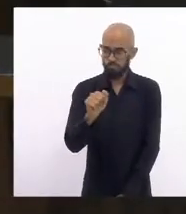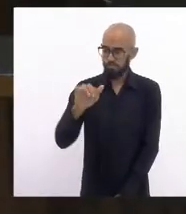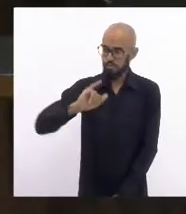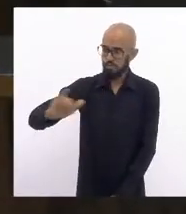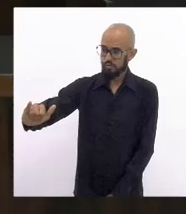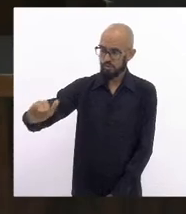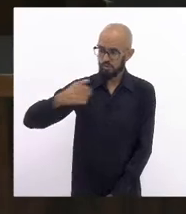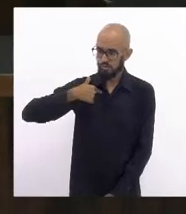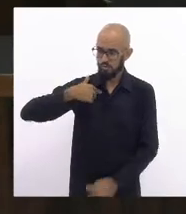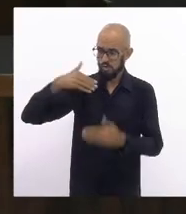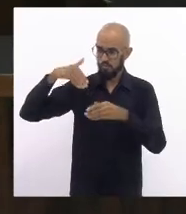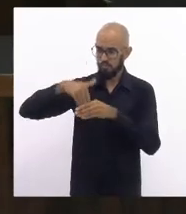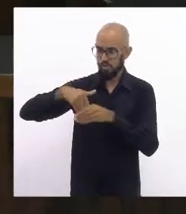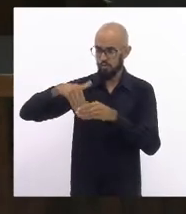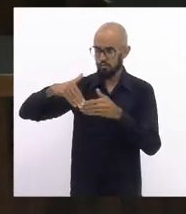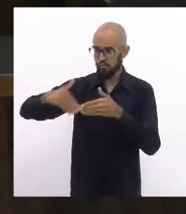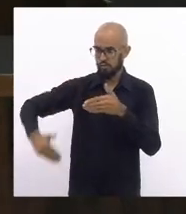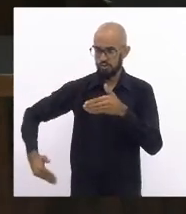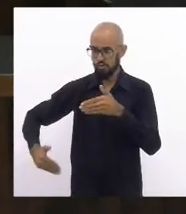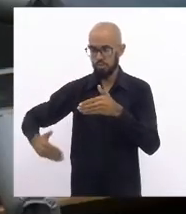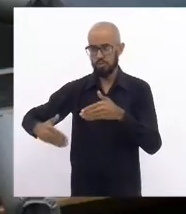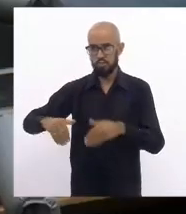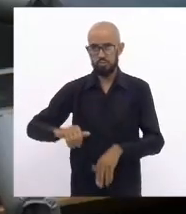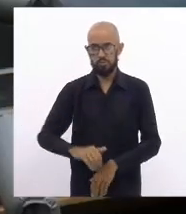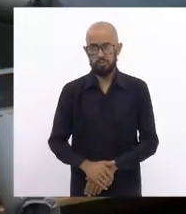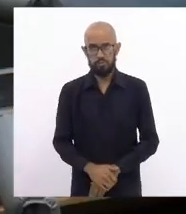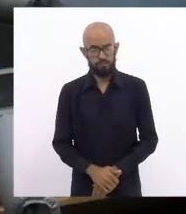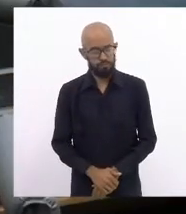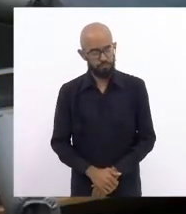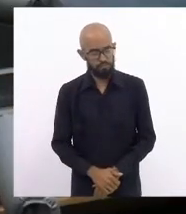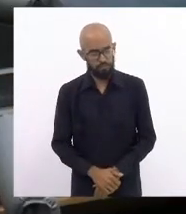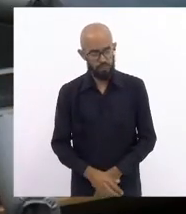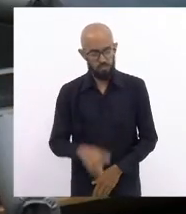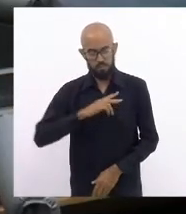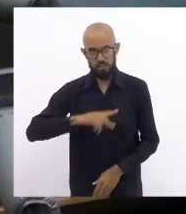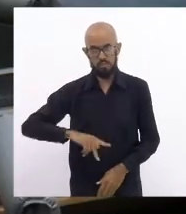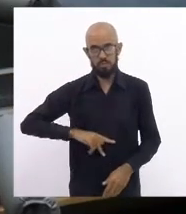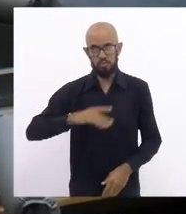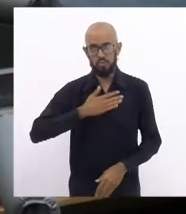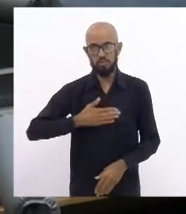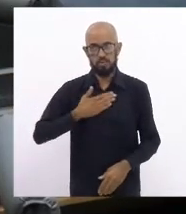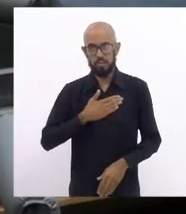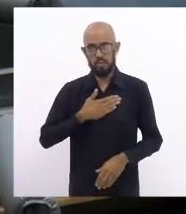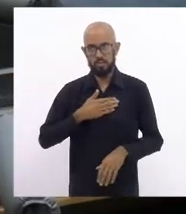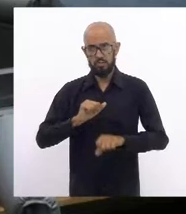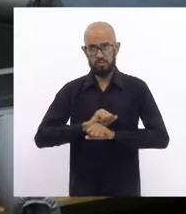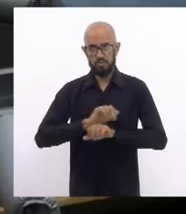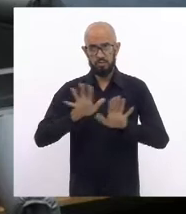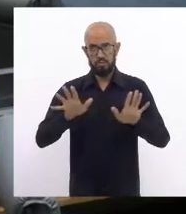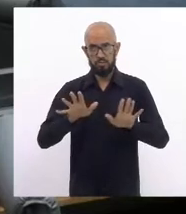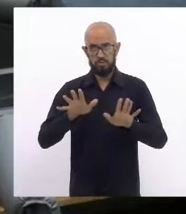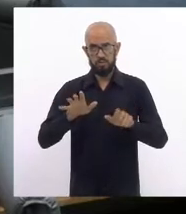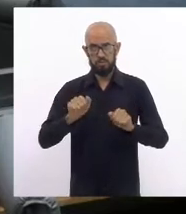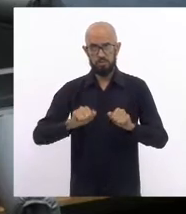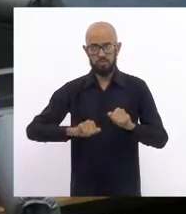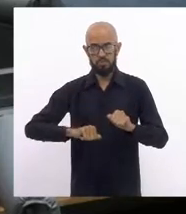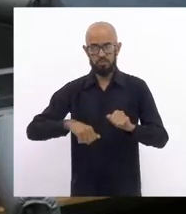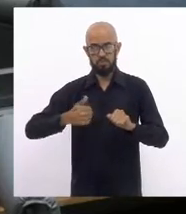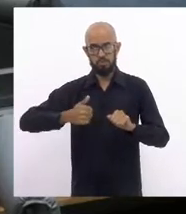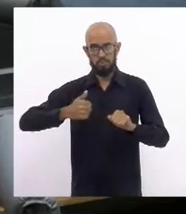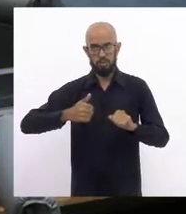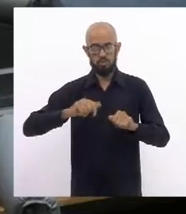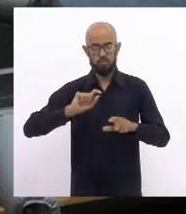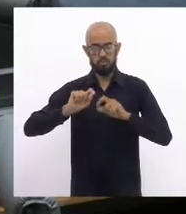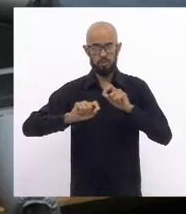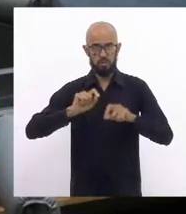divergente, deputado Rodrigo Amorim. Presidente, eu gostaria de esclarecer, em primeiro lugar, eu, desde o primeiro dia de